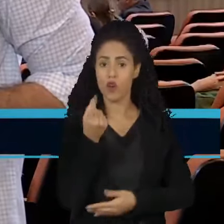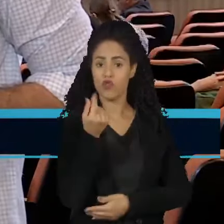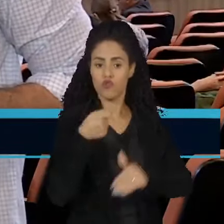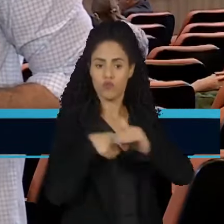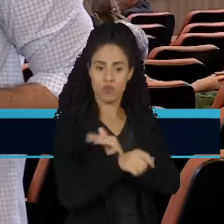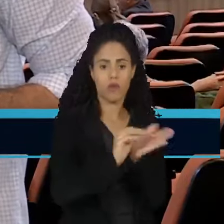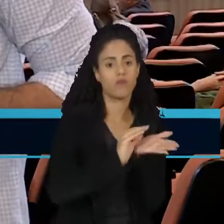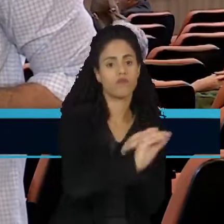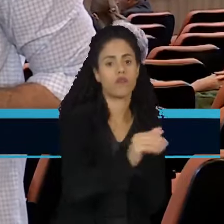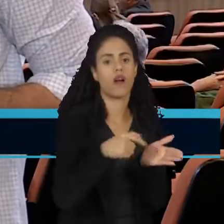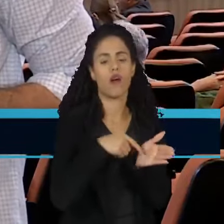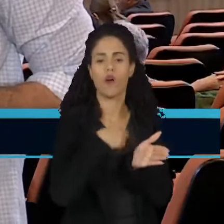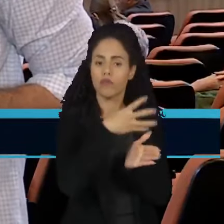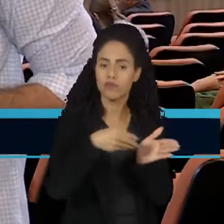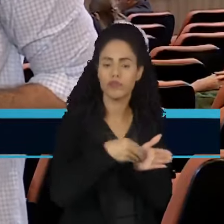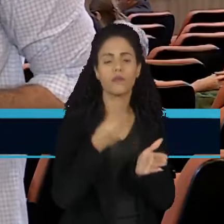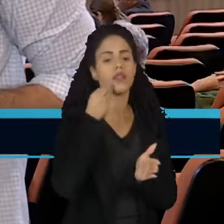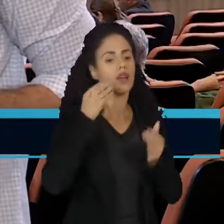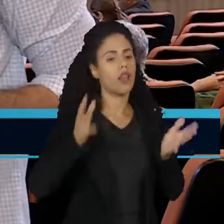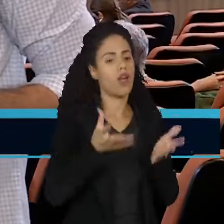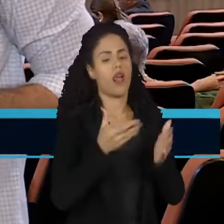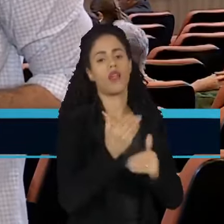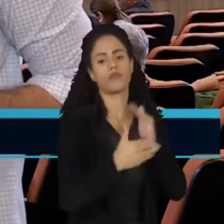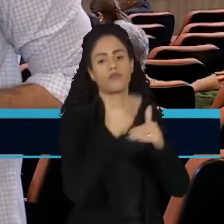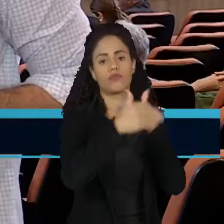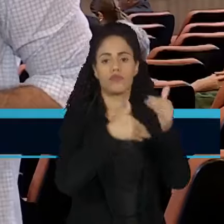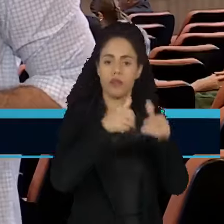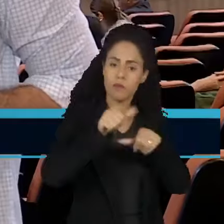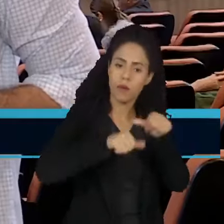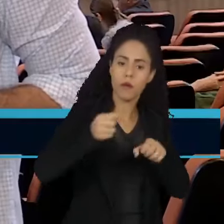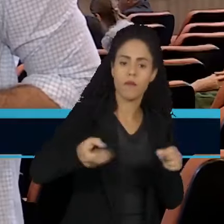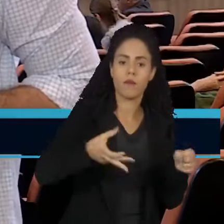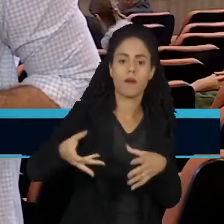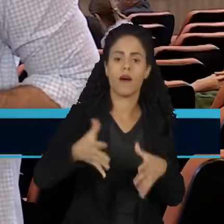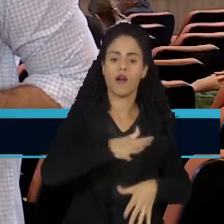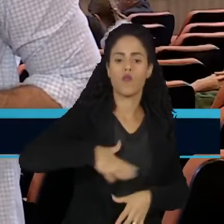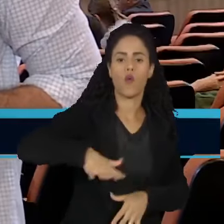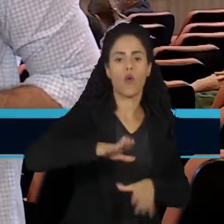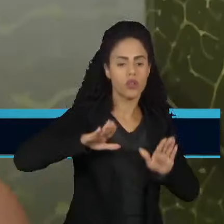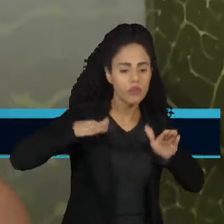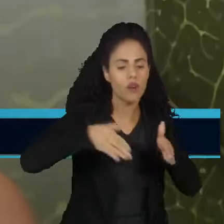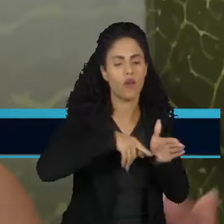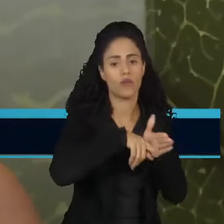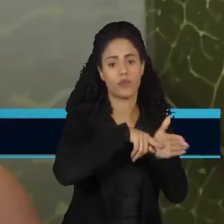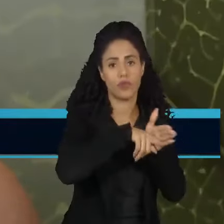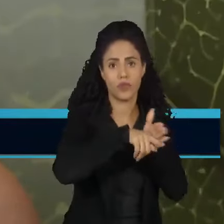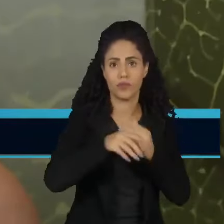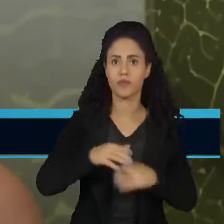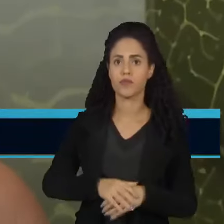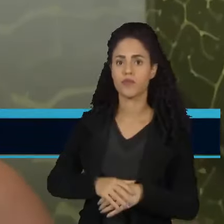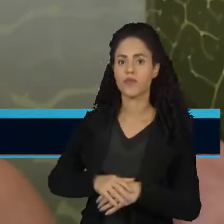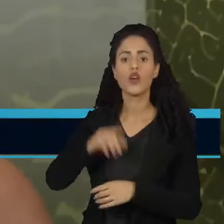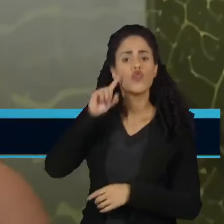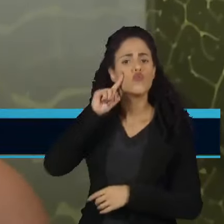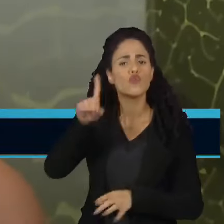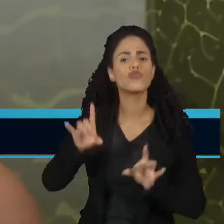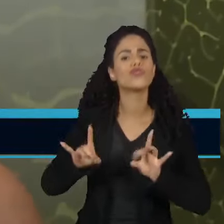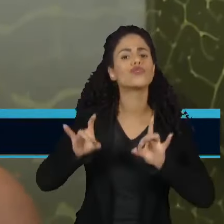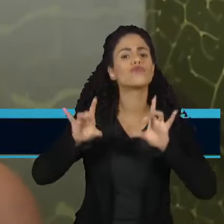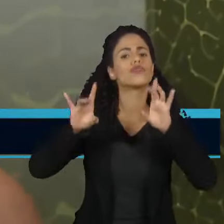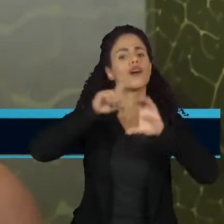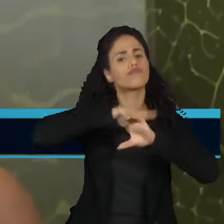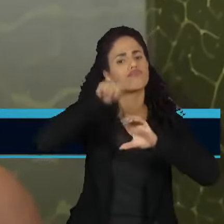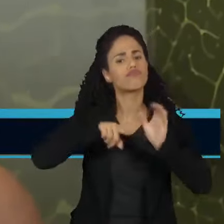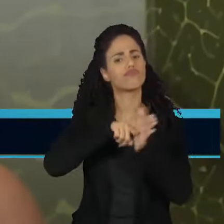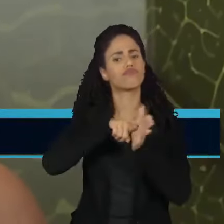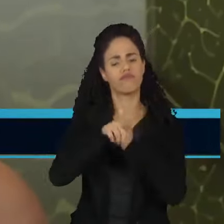ser destinada à recuperação, atualização e criação de espaços científicos. No dia da ciência, no dia do